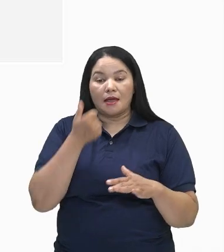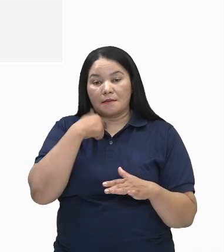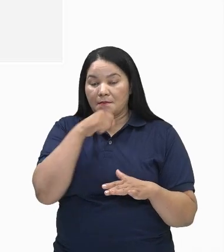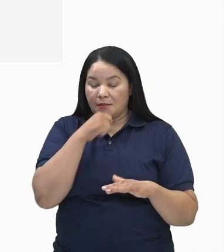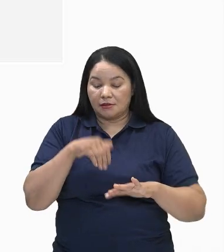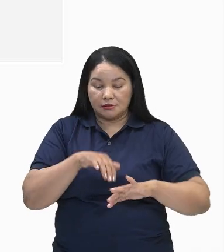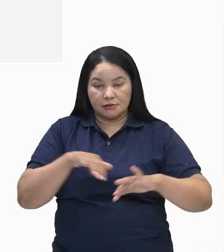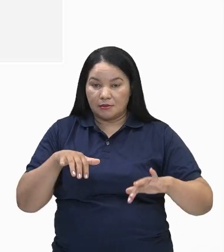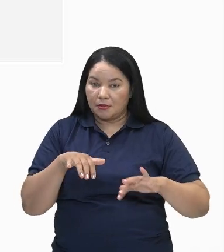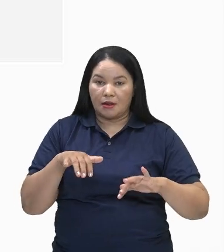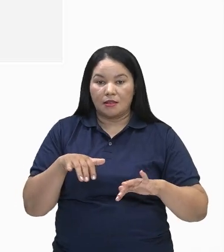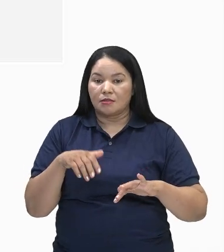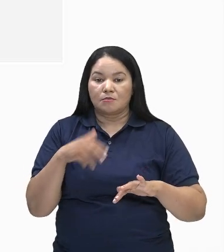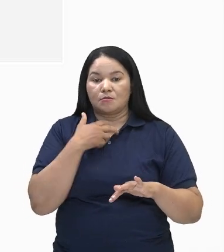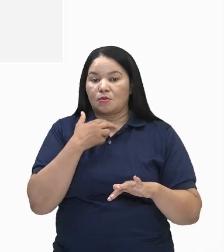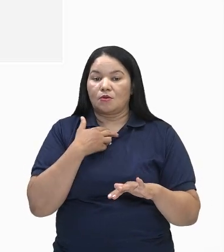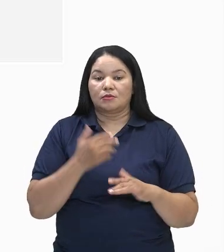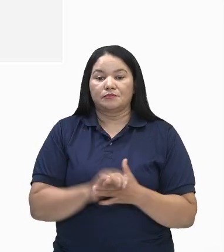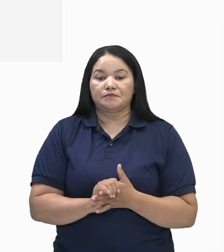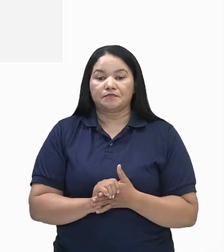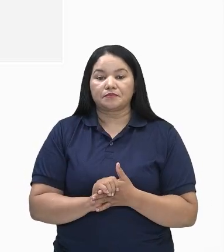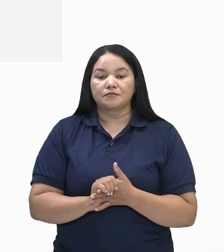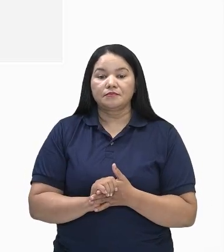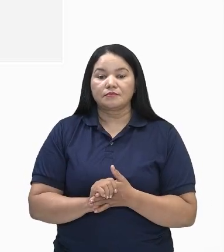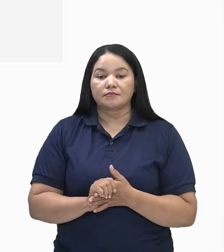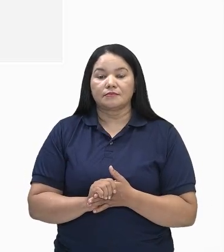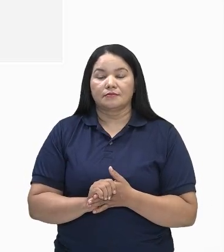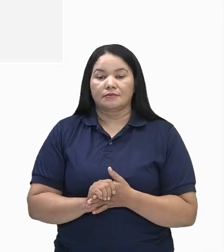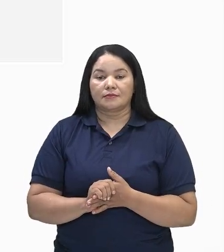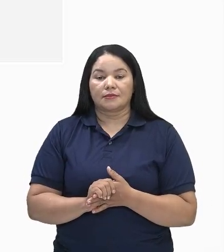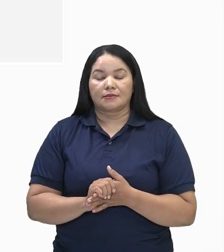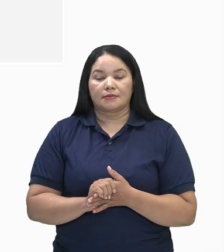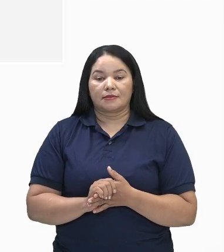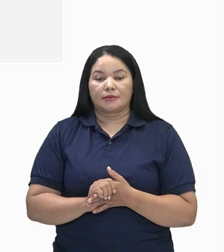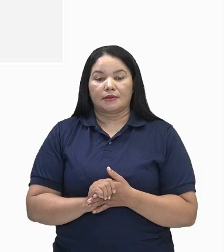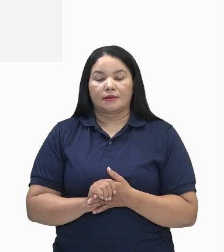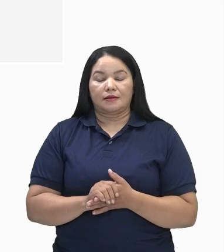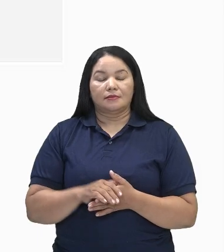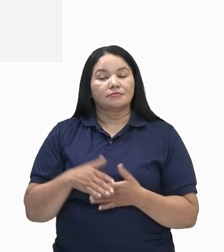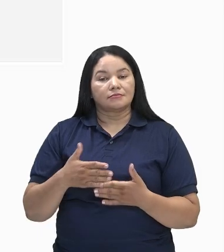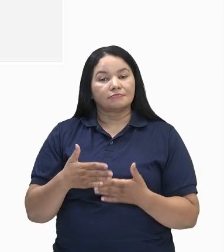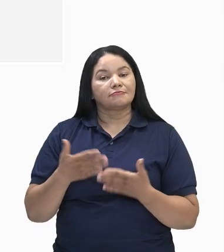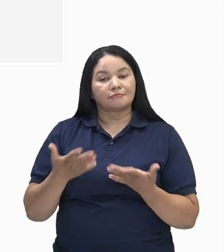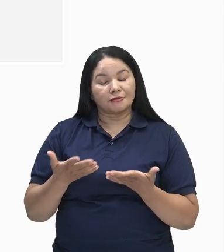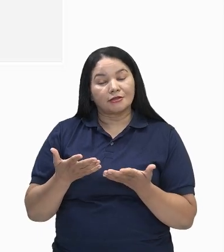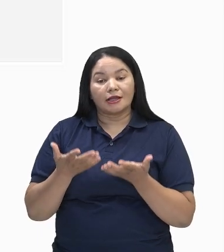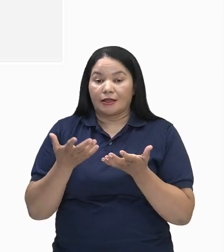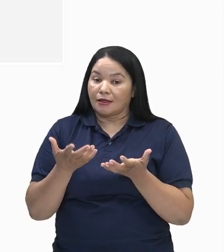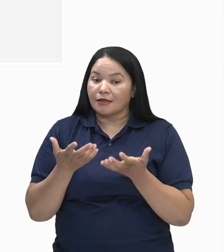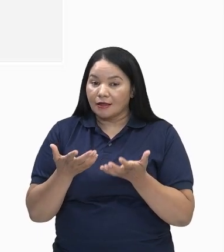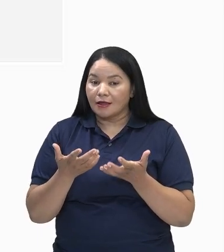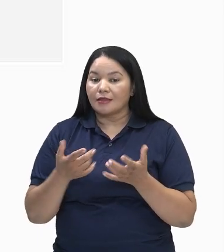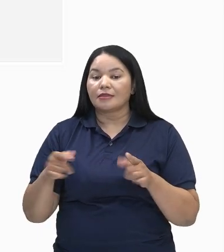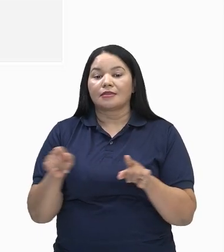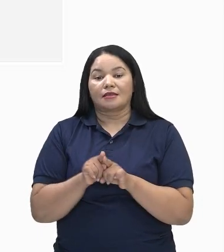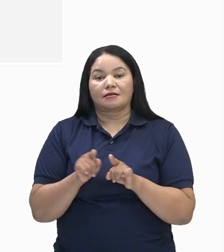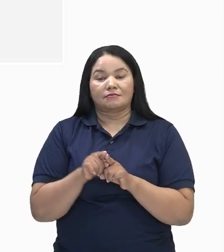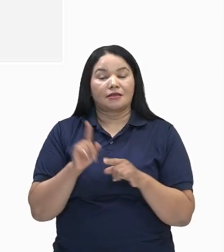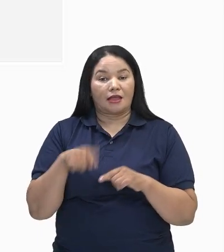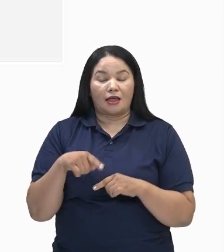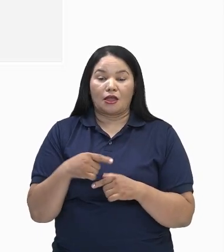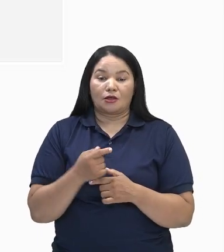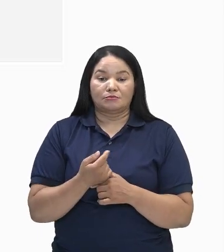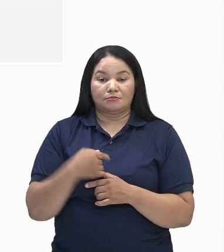né? Isso é o que se almeja, né? É o